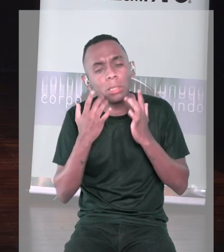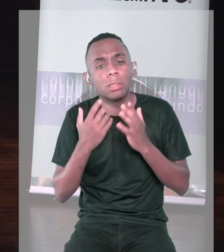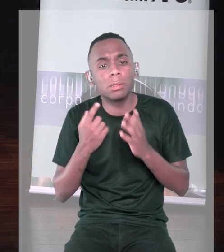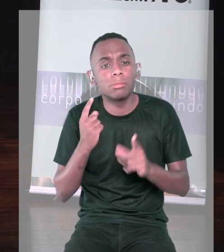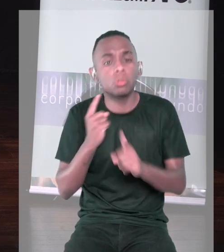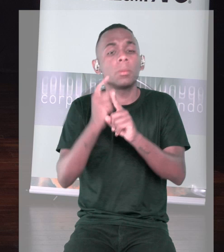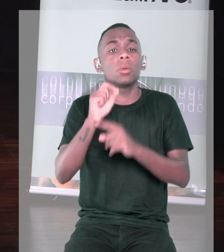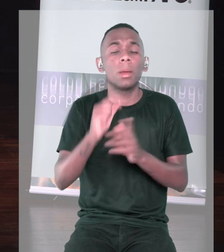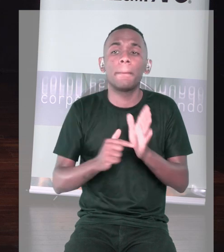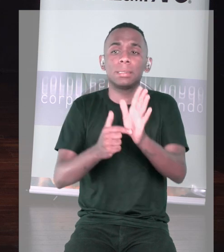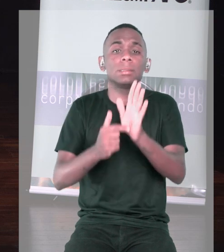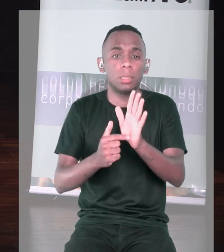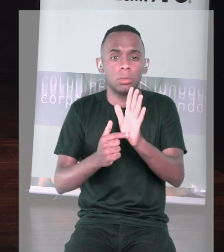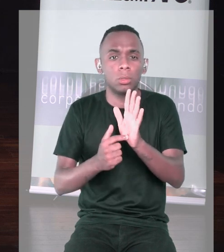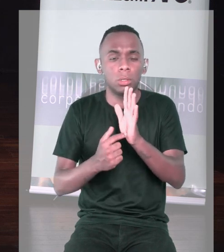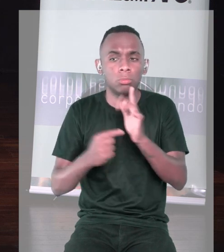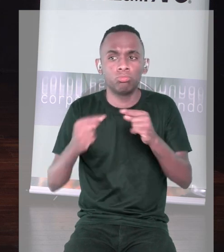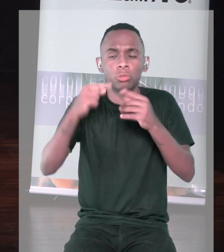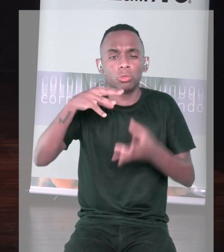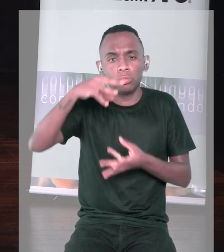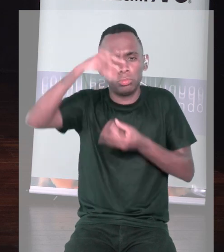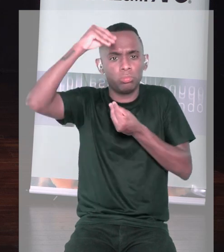uma progressiva espiritualização